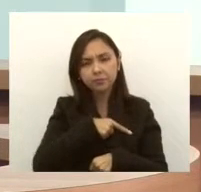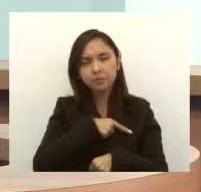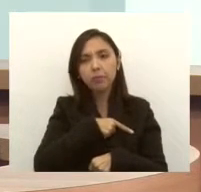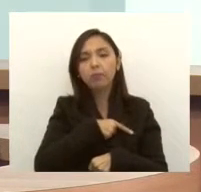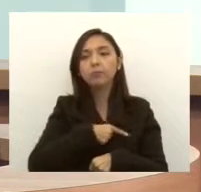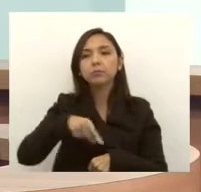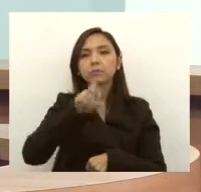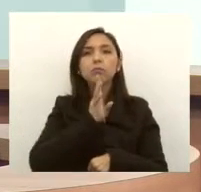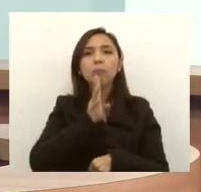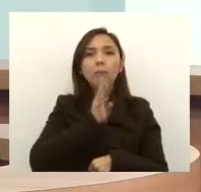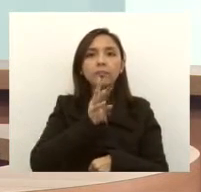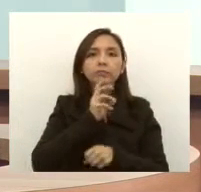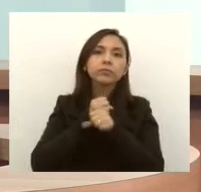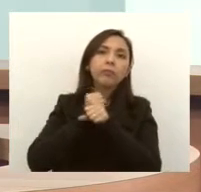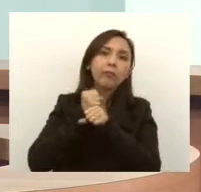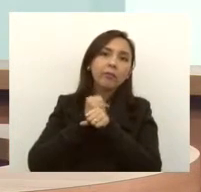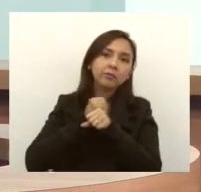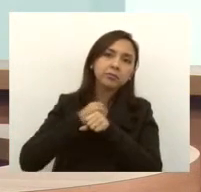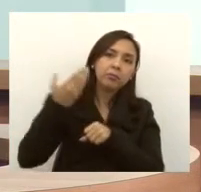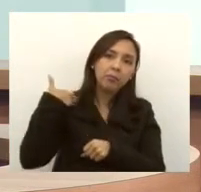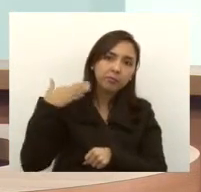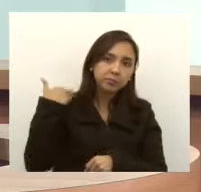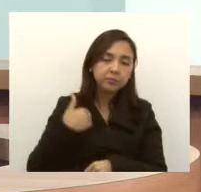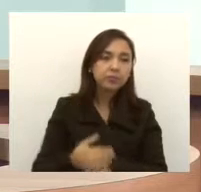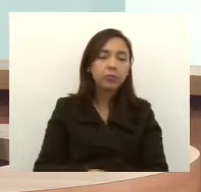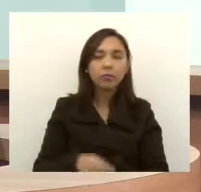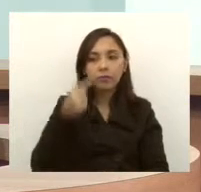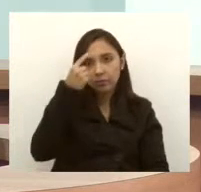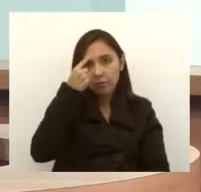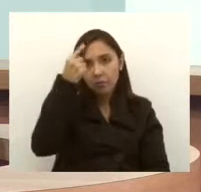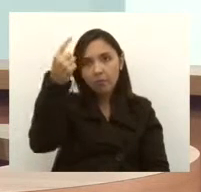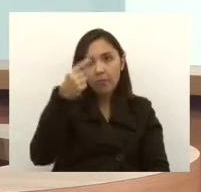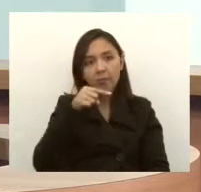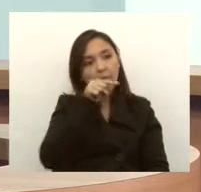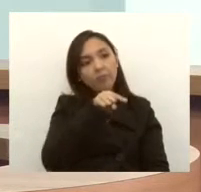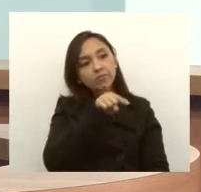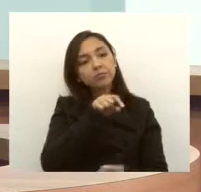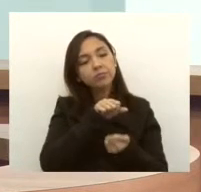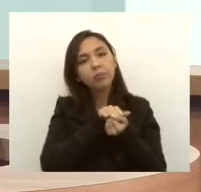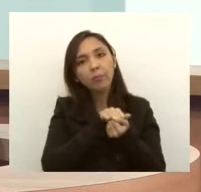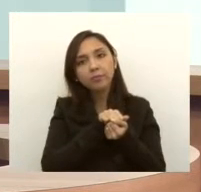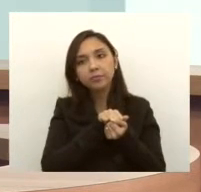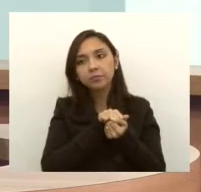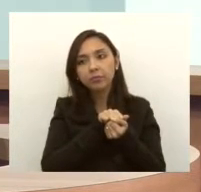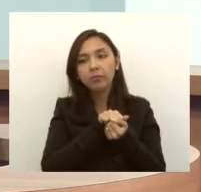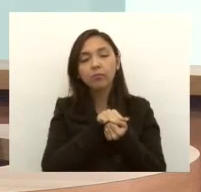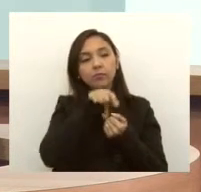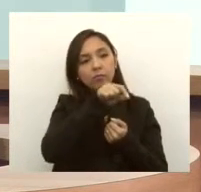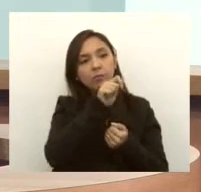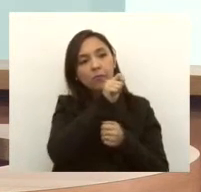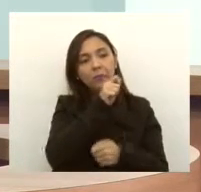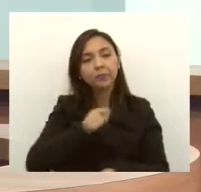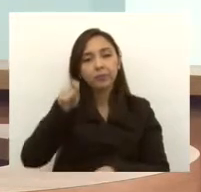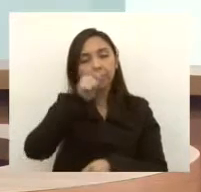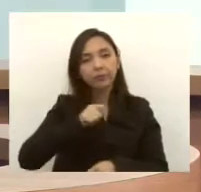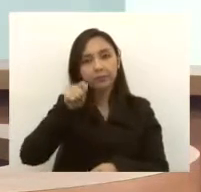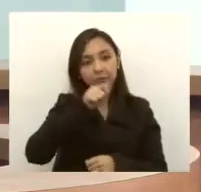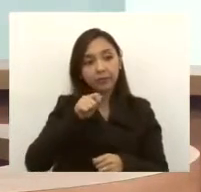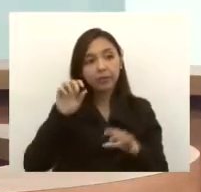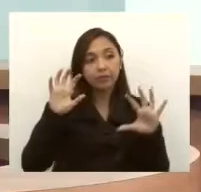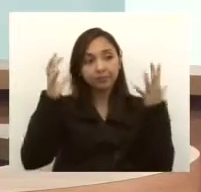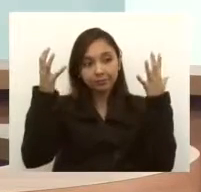Nos conhecemos de longa datas. Lembro até hoje que o senhor foi numa inauguração de uma associação.